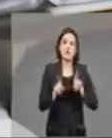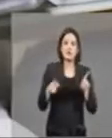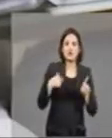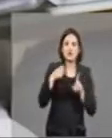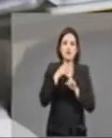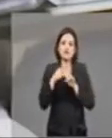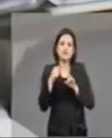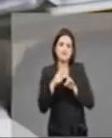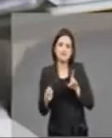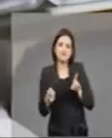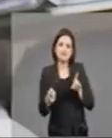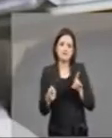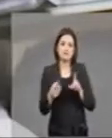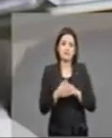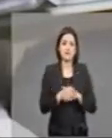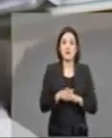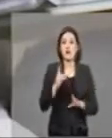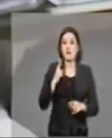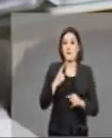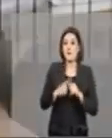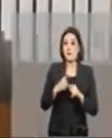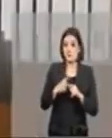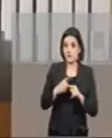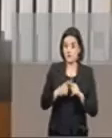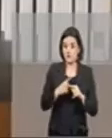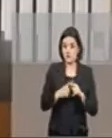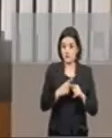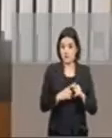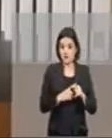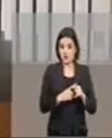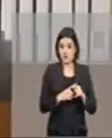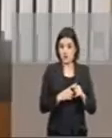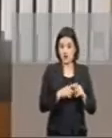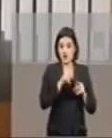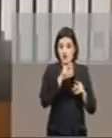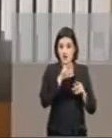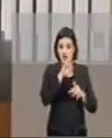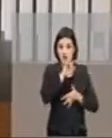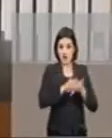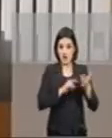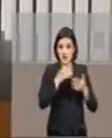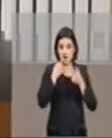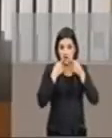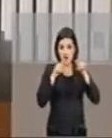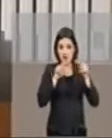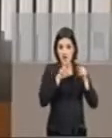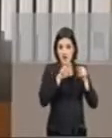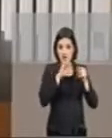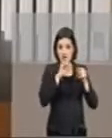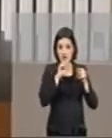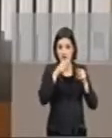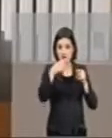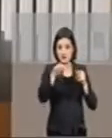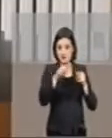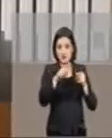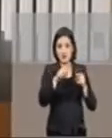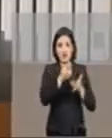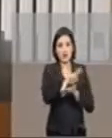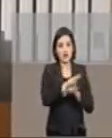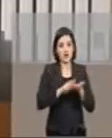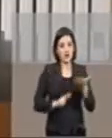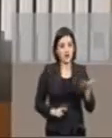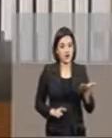em parte. Não, porque a reclamação, ela... Ministro Dias Toffoli. O relator concede,